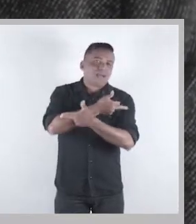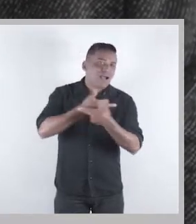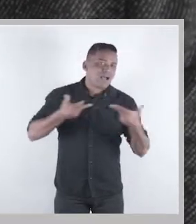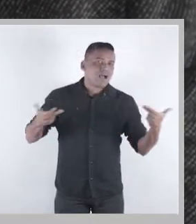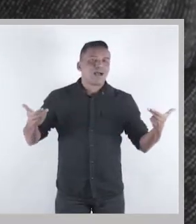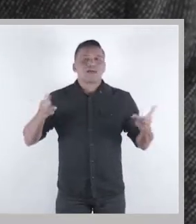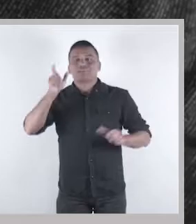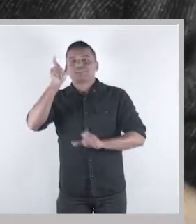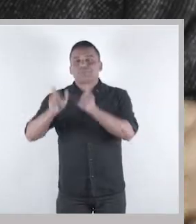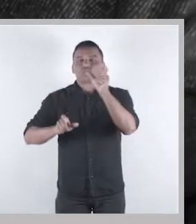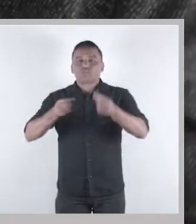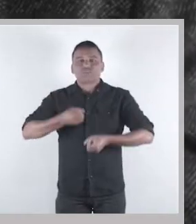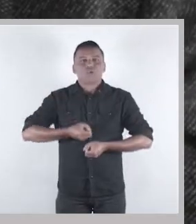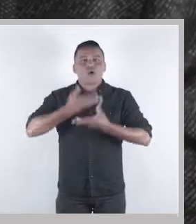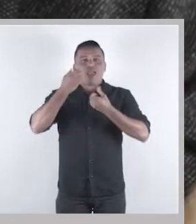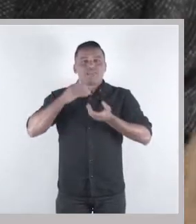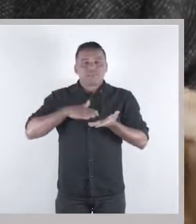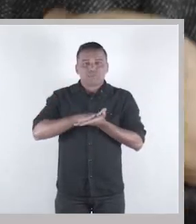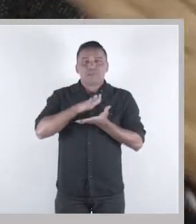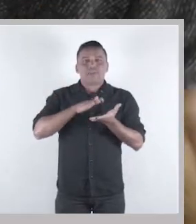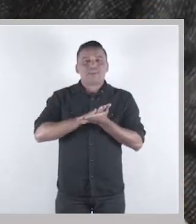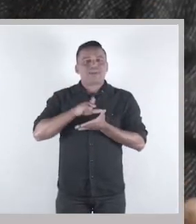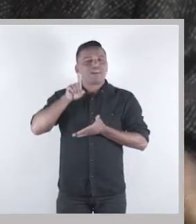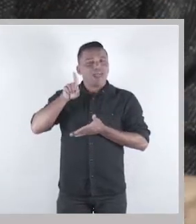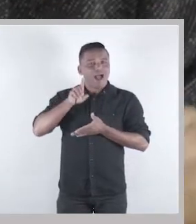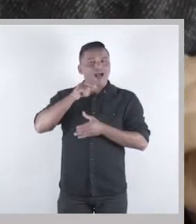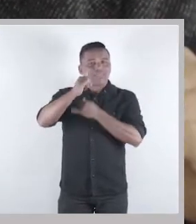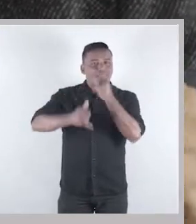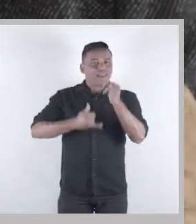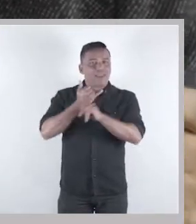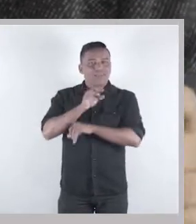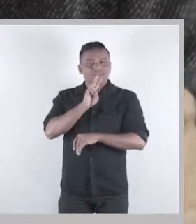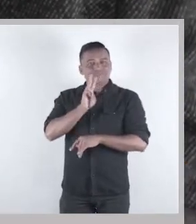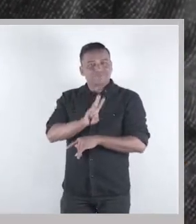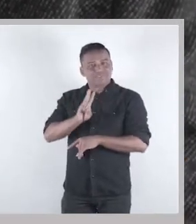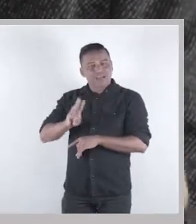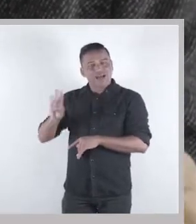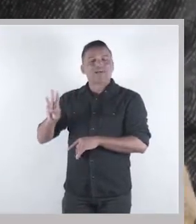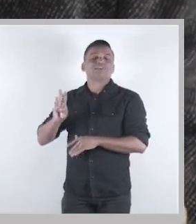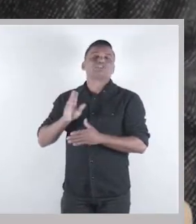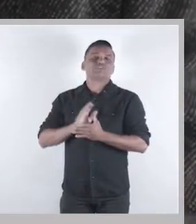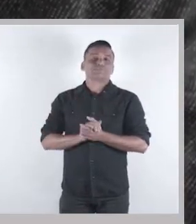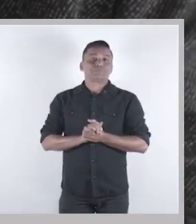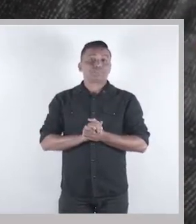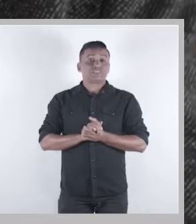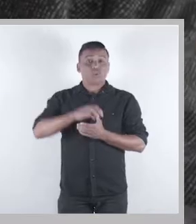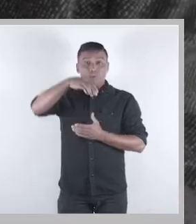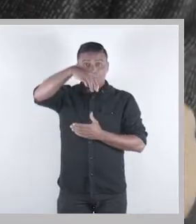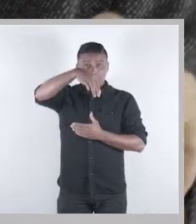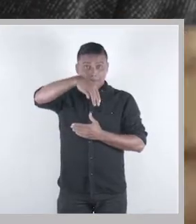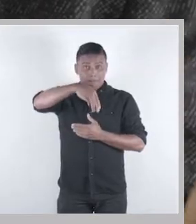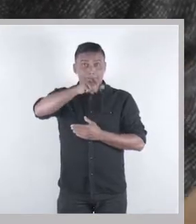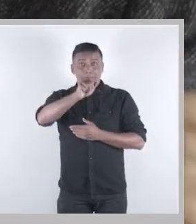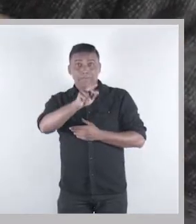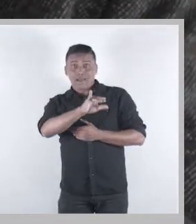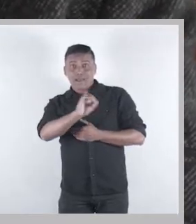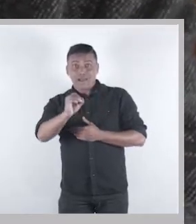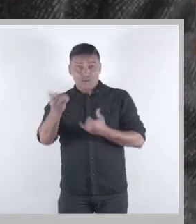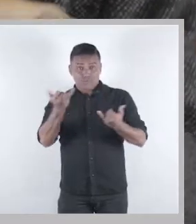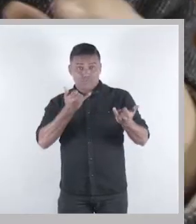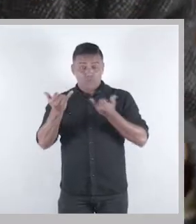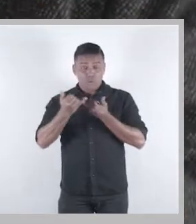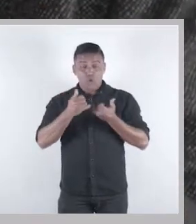que a segundo e informou o editor a cada semana cada poeta da cidade atende